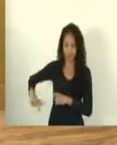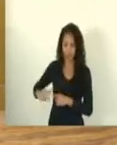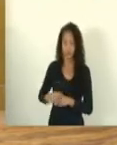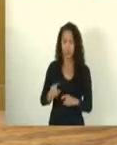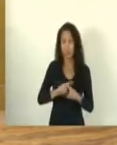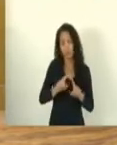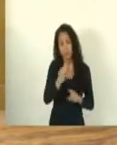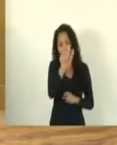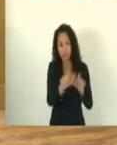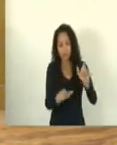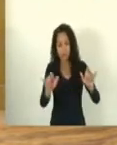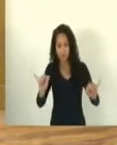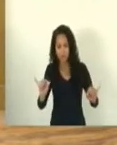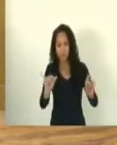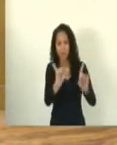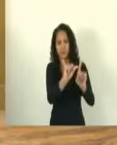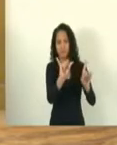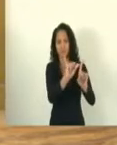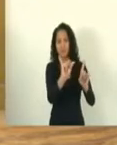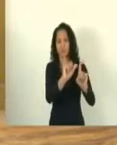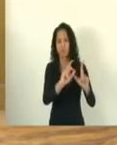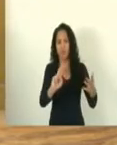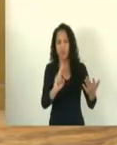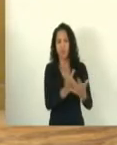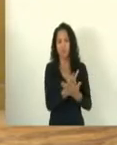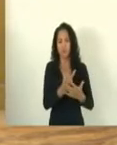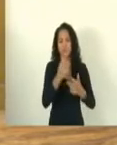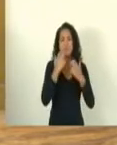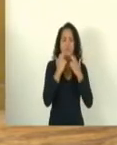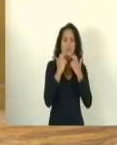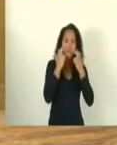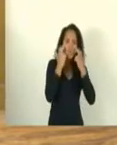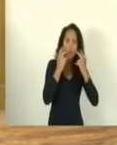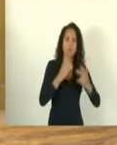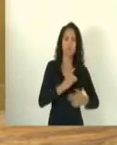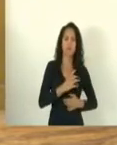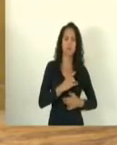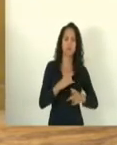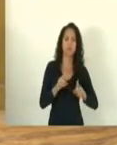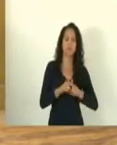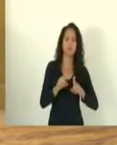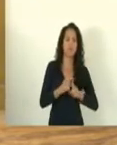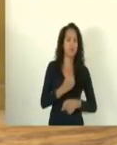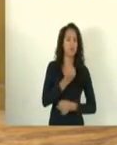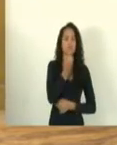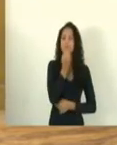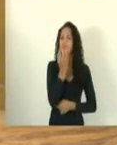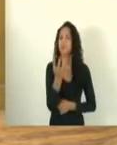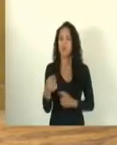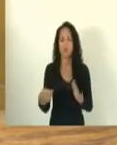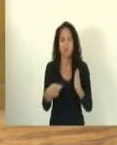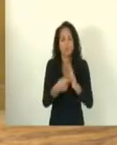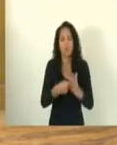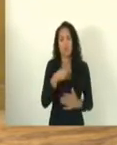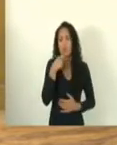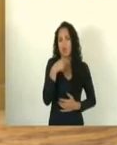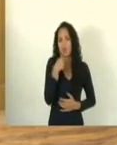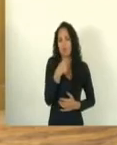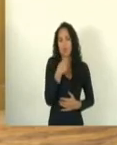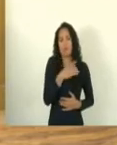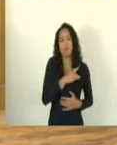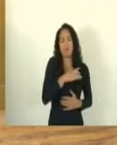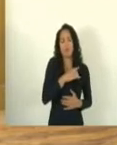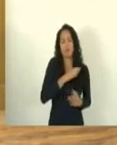vítimas se sentem coagidas, envergonhadas e com medo e não conseguem fazer a denúncia. Um